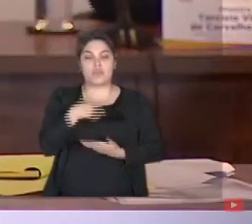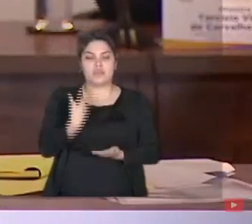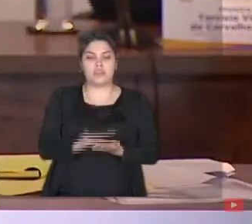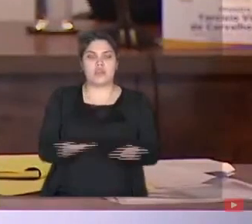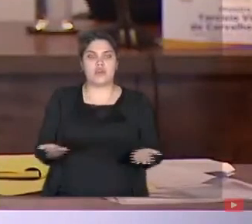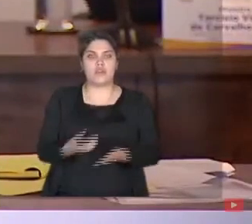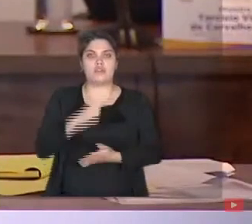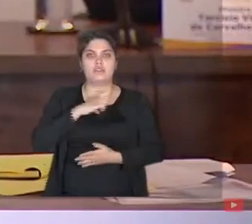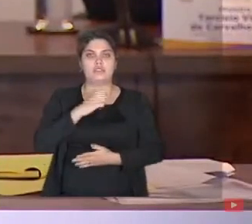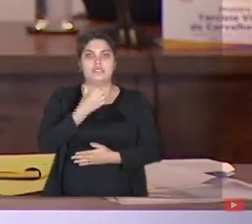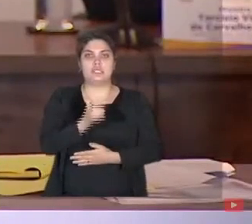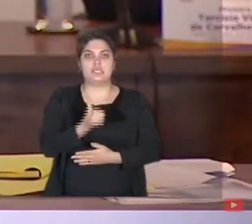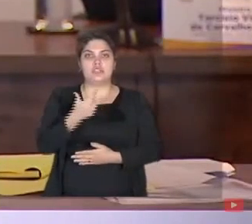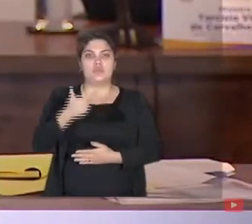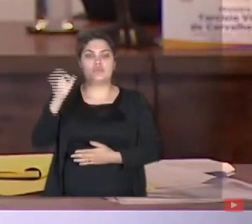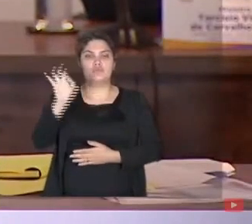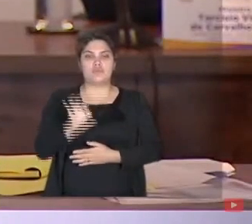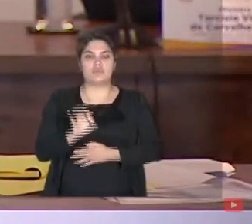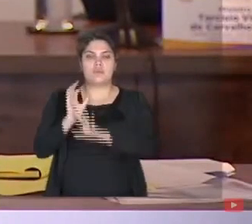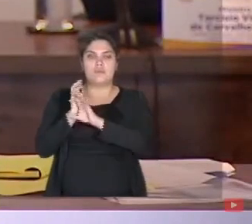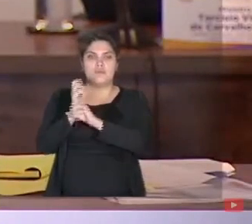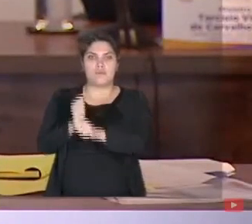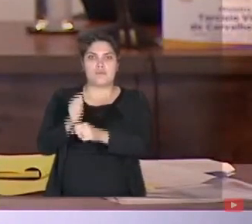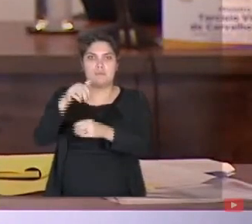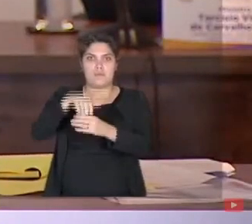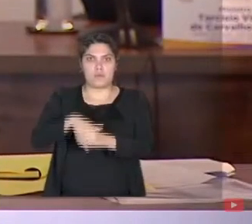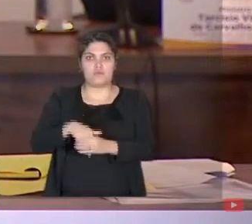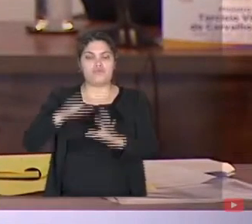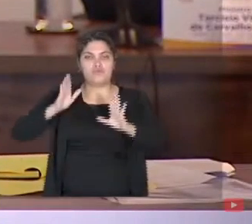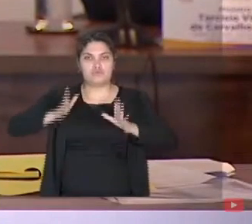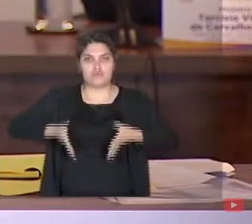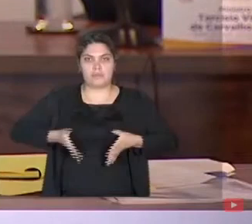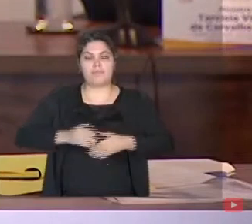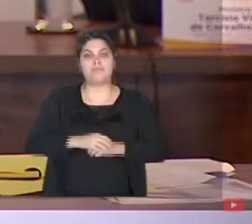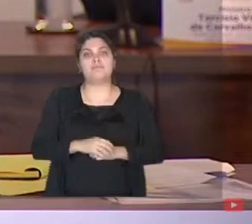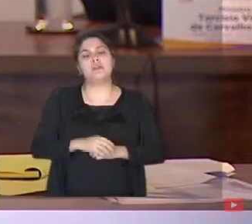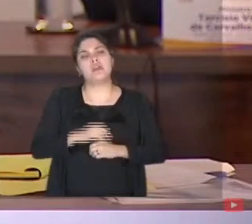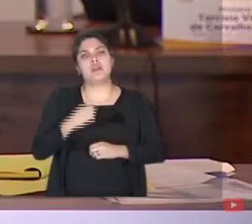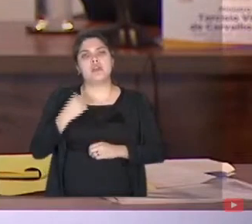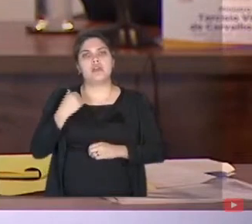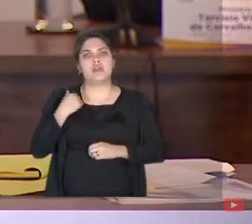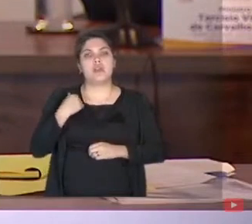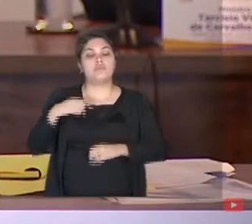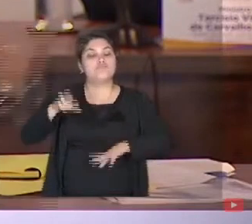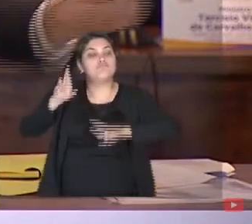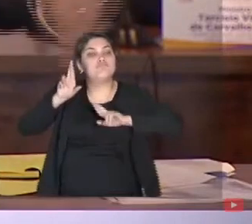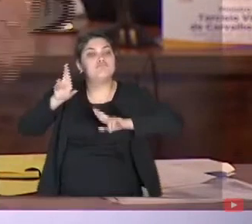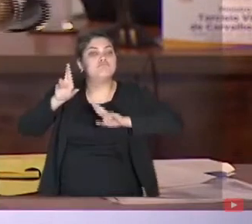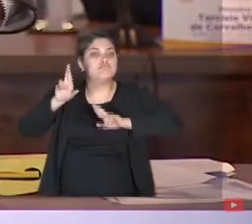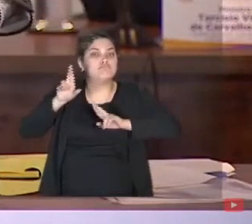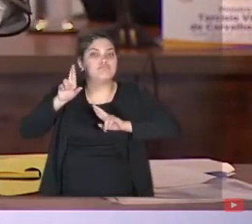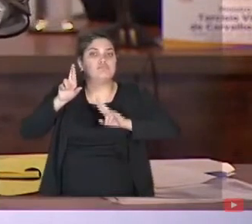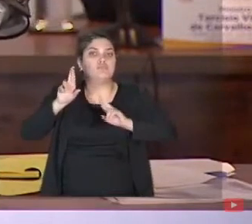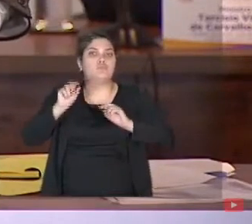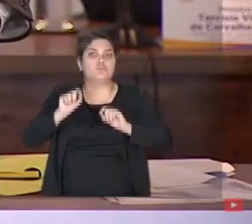momento, 62% da totalização. Portanto, eu tenho a expectativa,